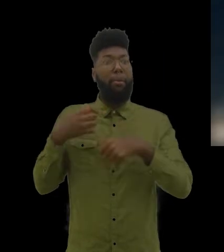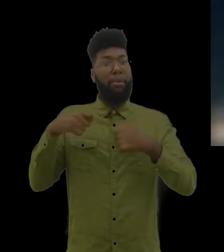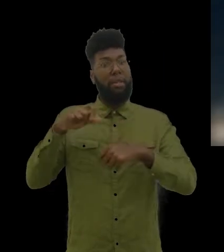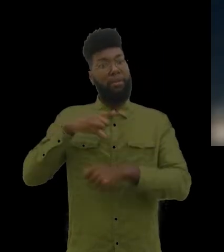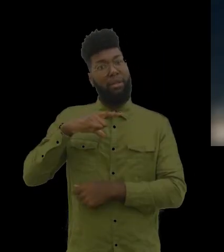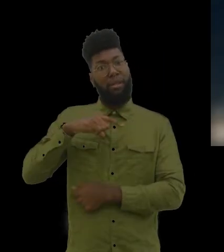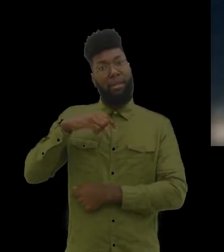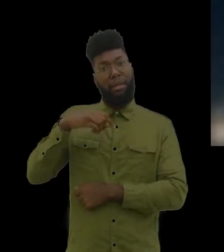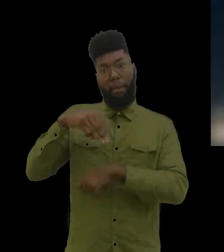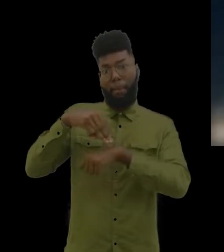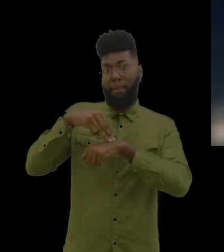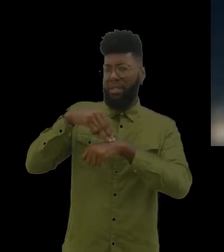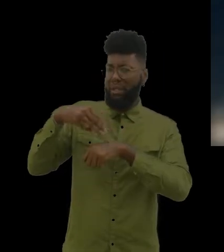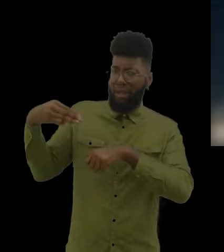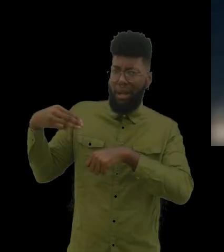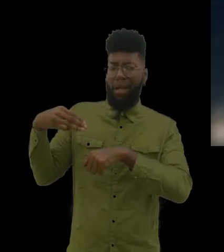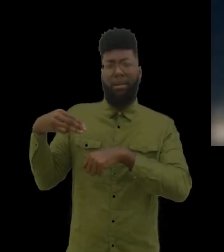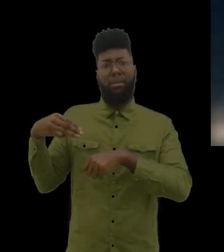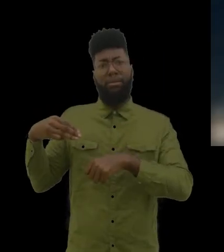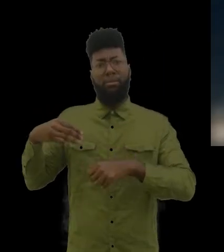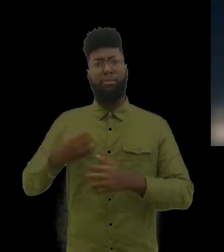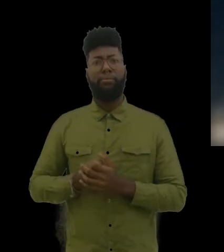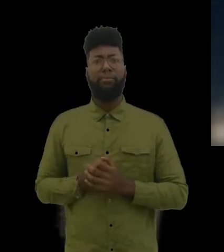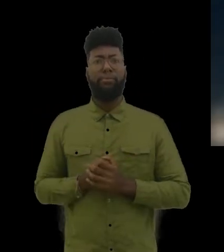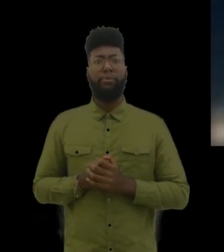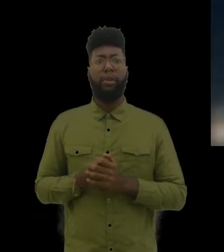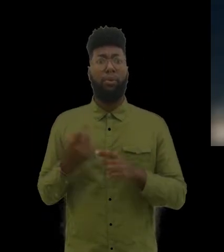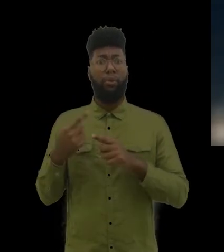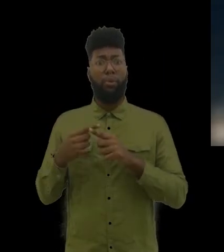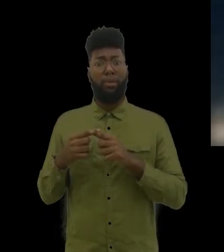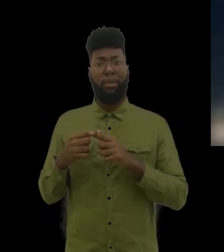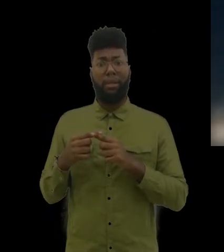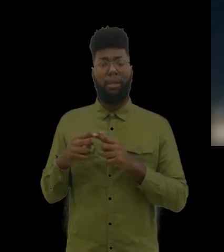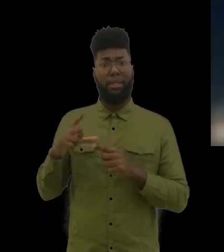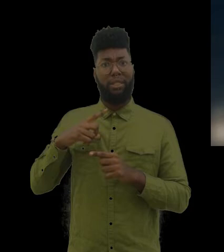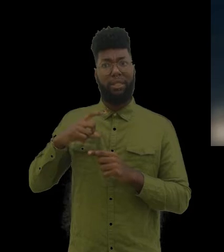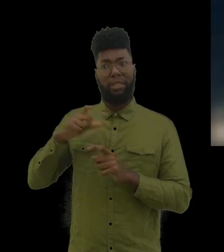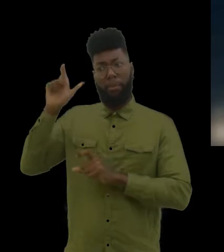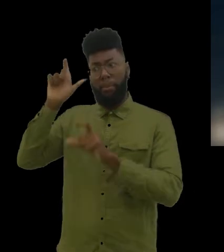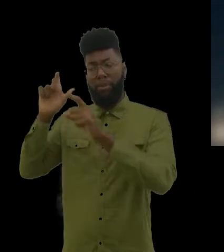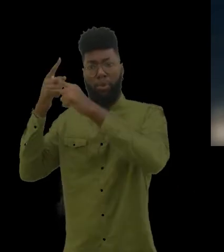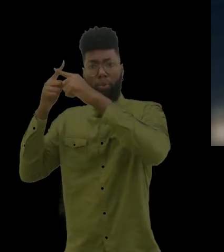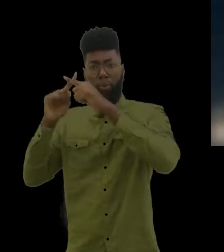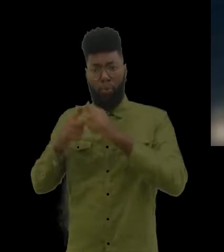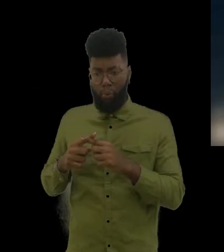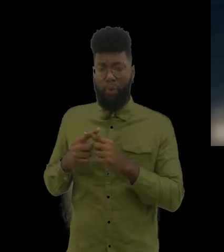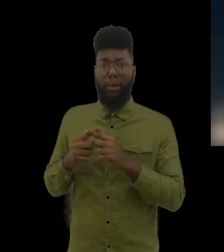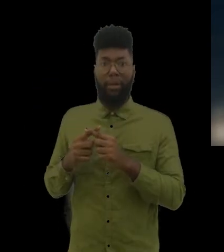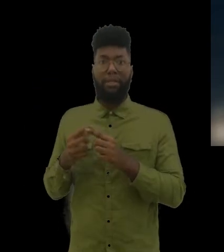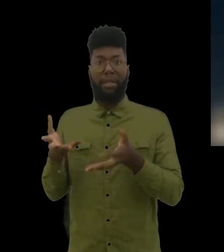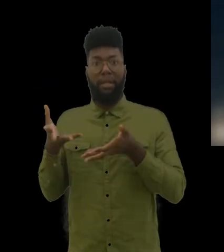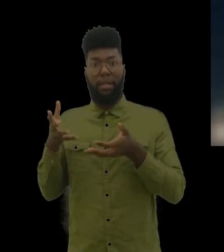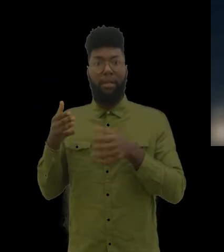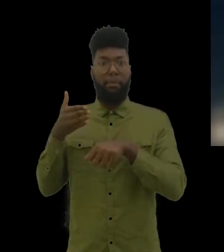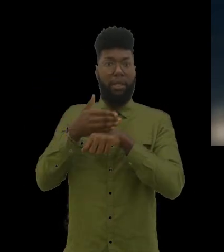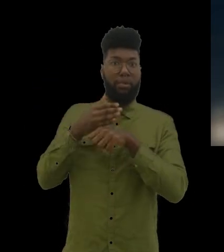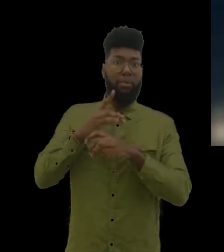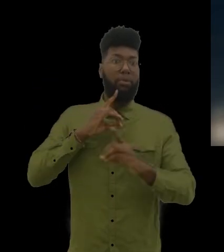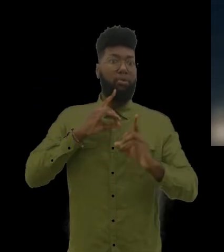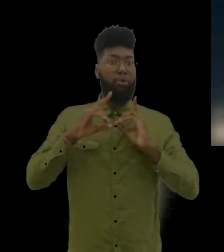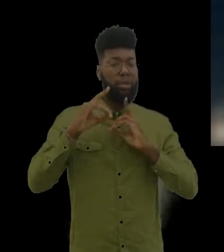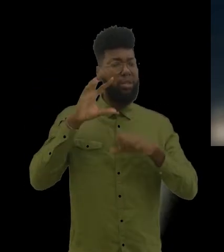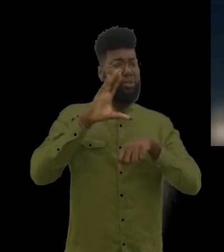tu não pode. Ah, vai ter agora uma concorrência à coordenação do curso. Tu não pode. Então, daí eu